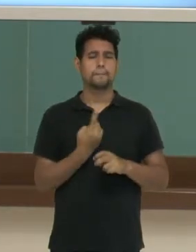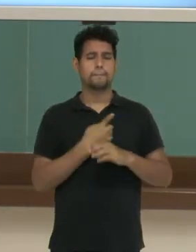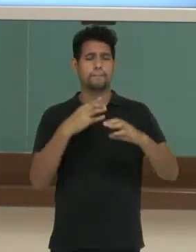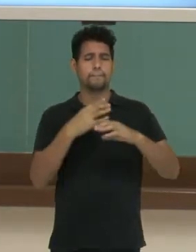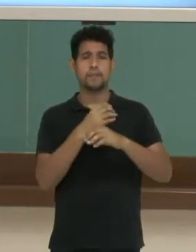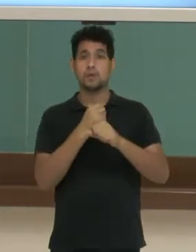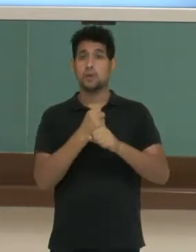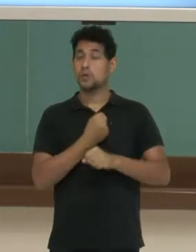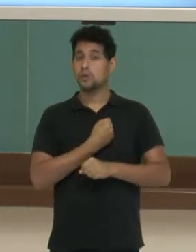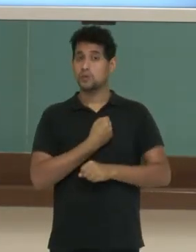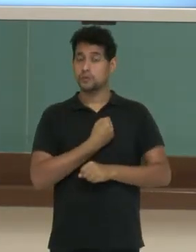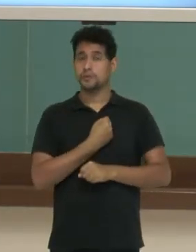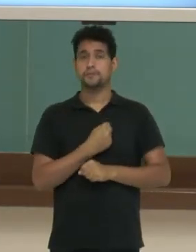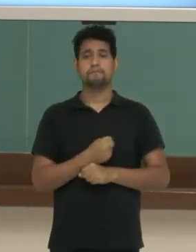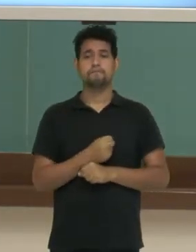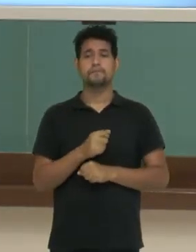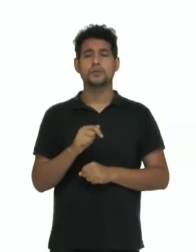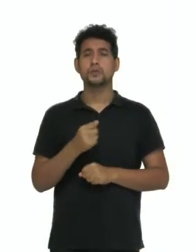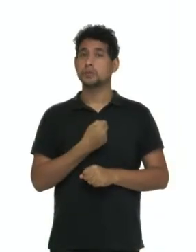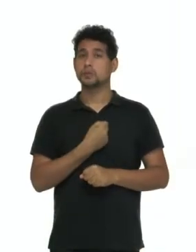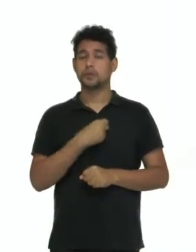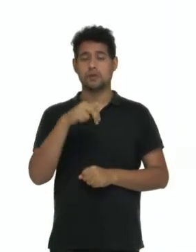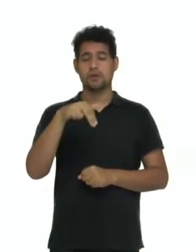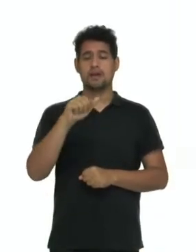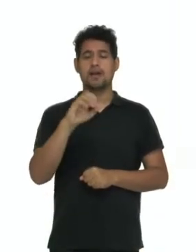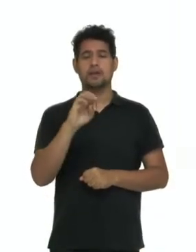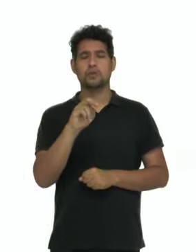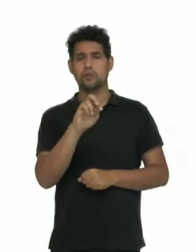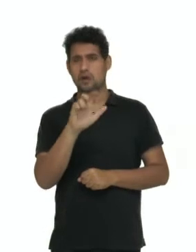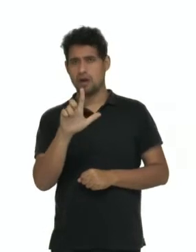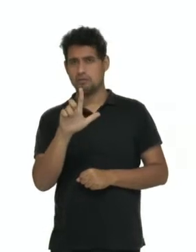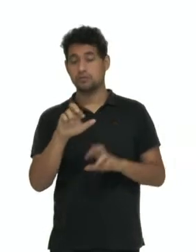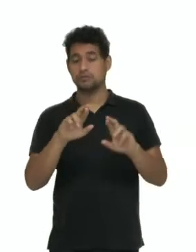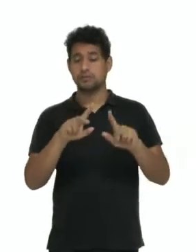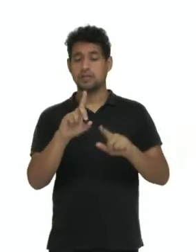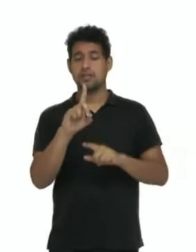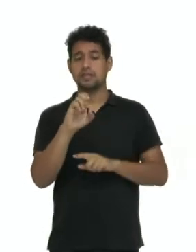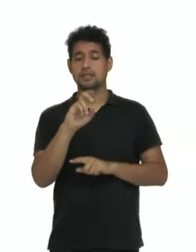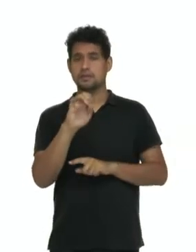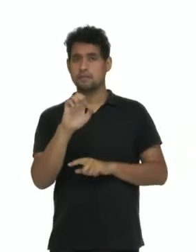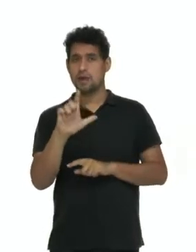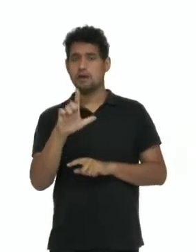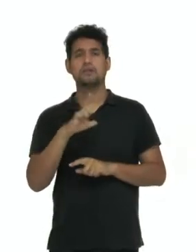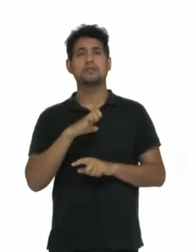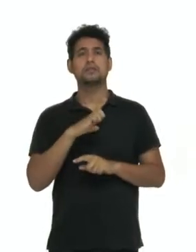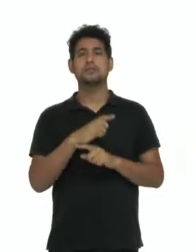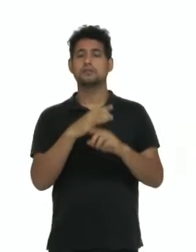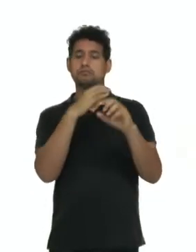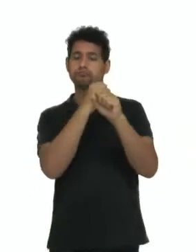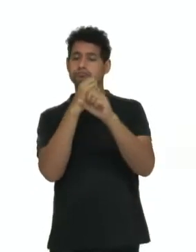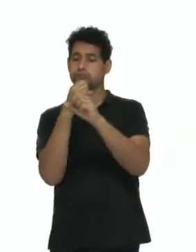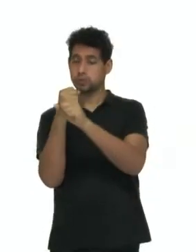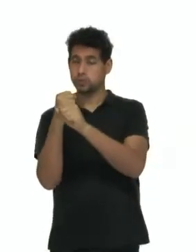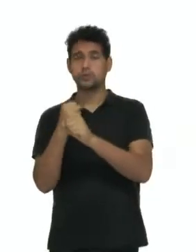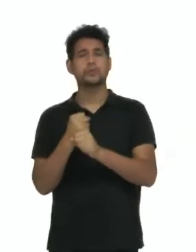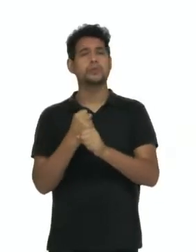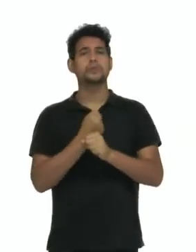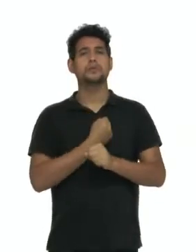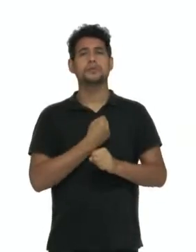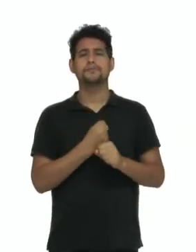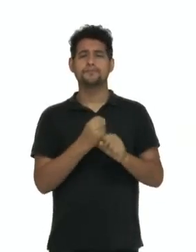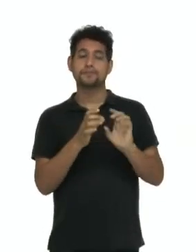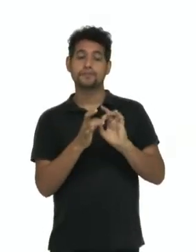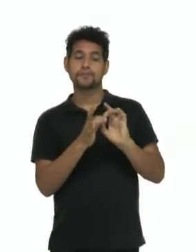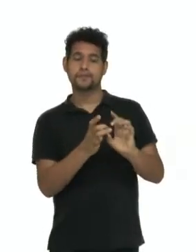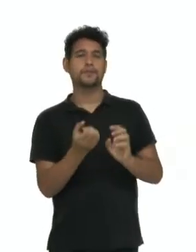número decimal por um número natural, nós contamos as casas decimais do número decimal, tá bom? E deixamos